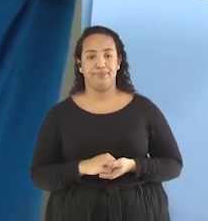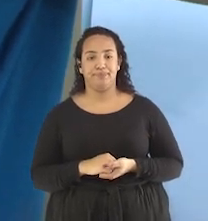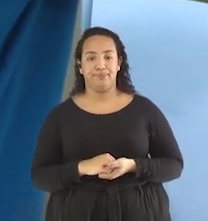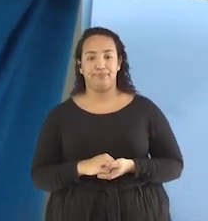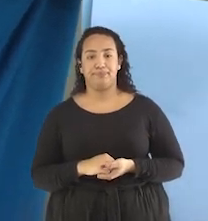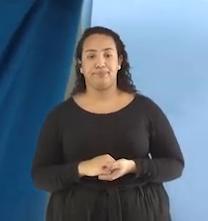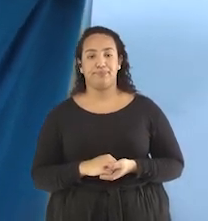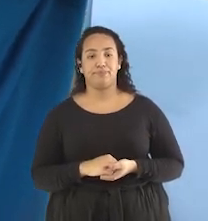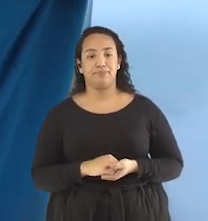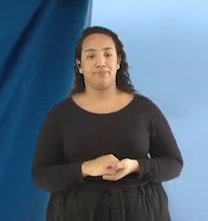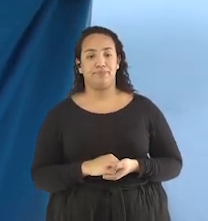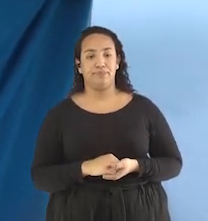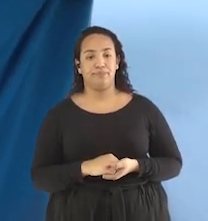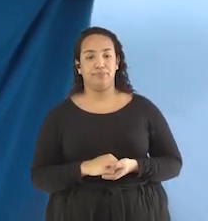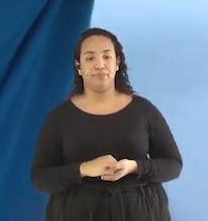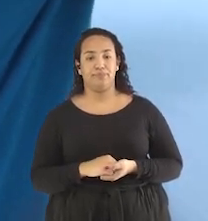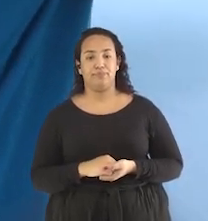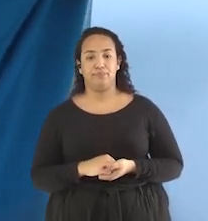inteiros,